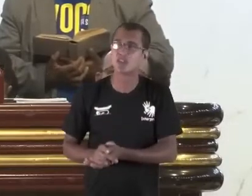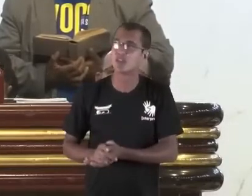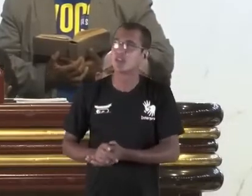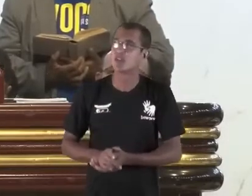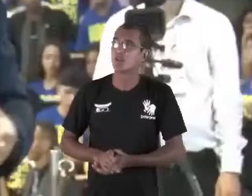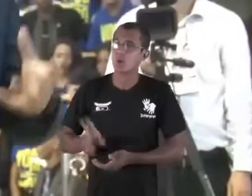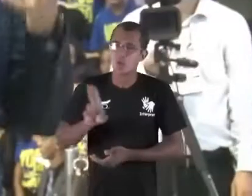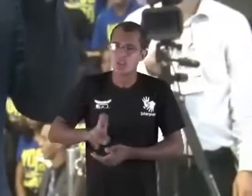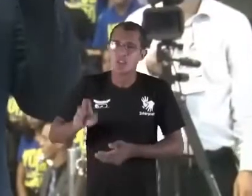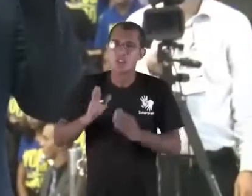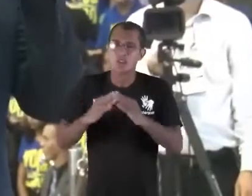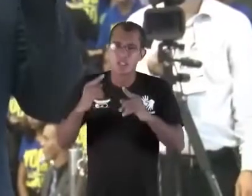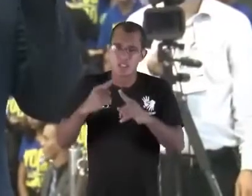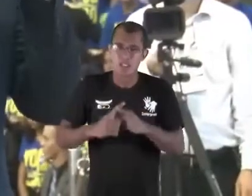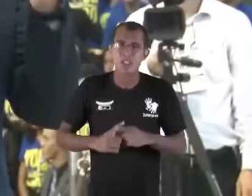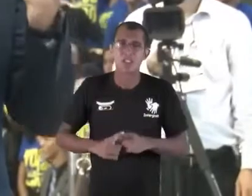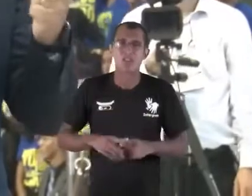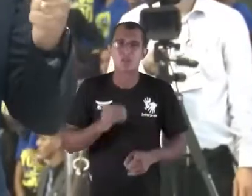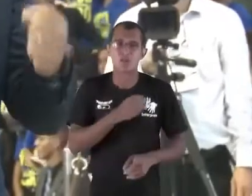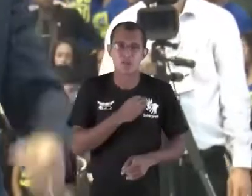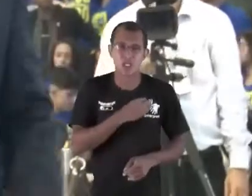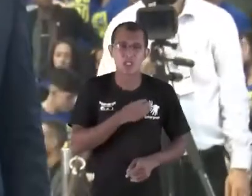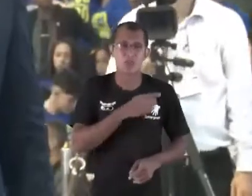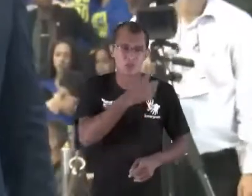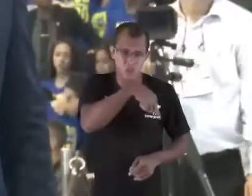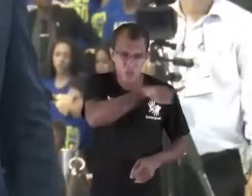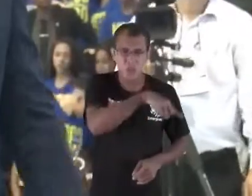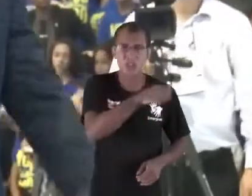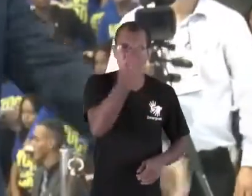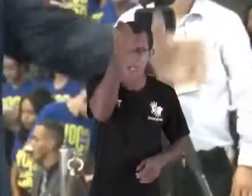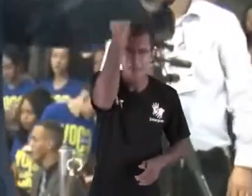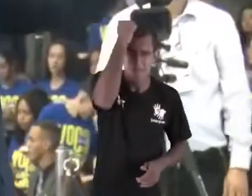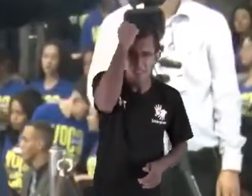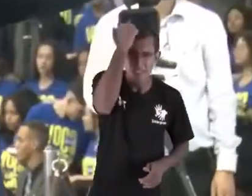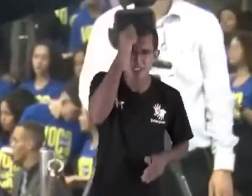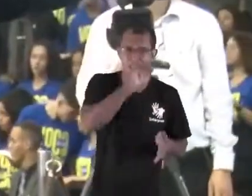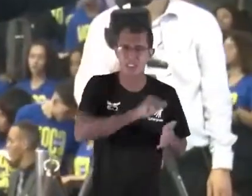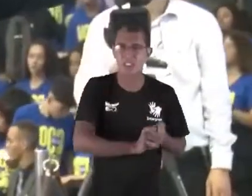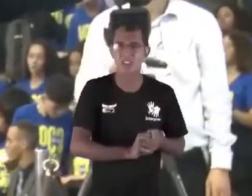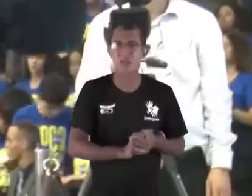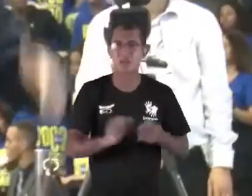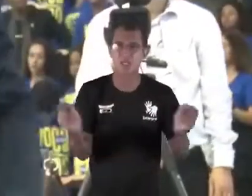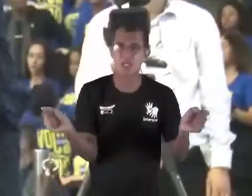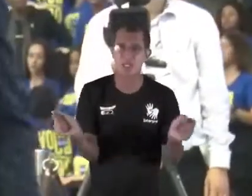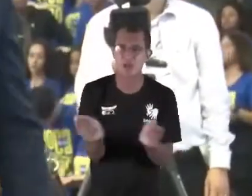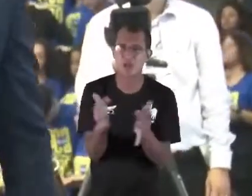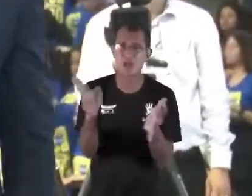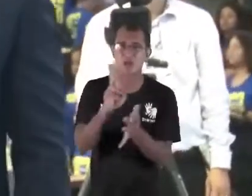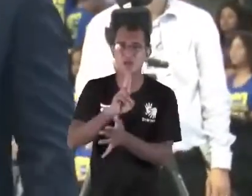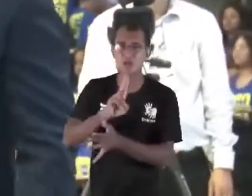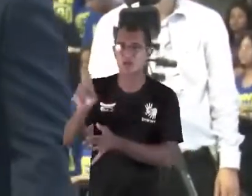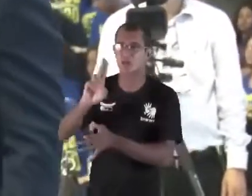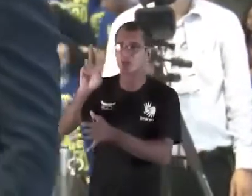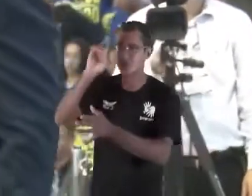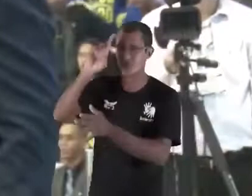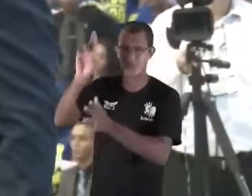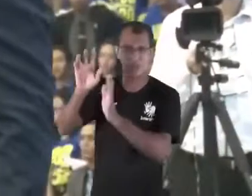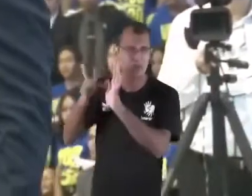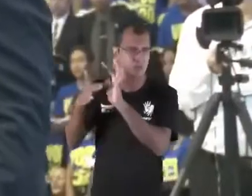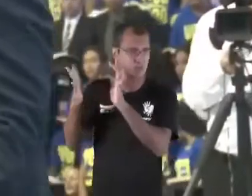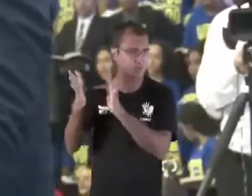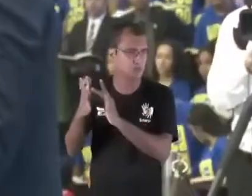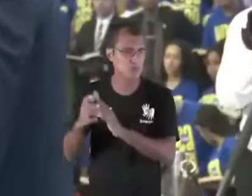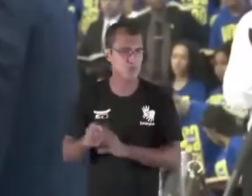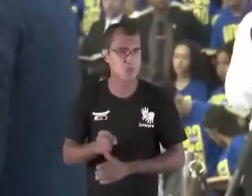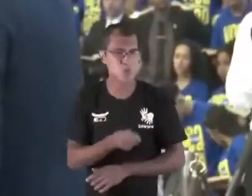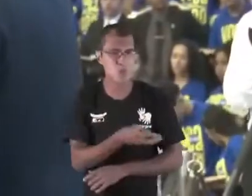real, os pecadores ao arrependimento para a glória e louvor do nome do Senhor.